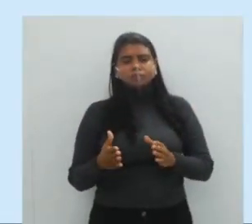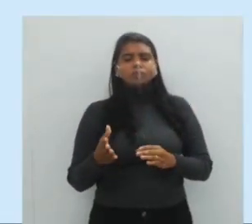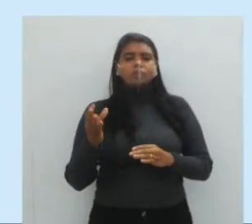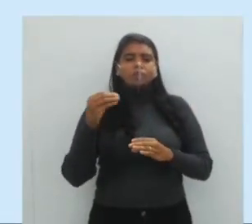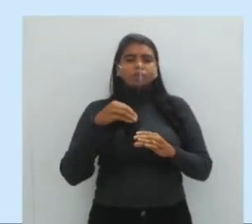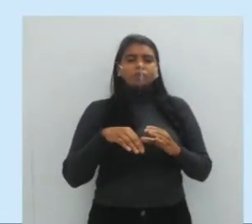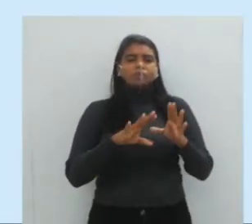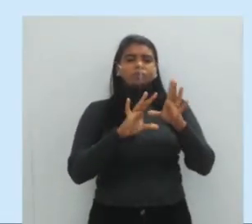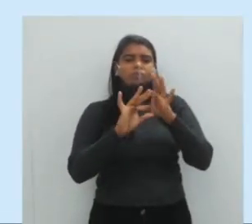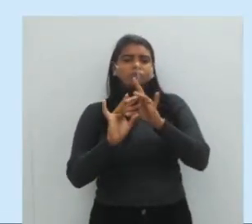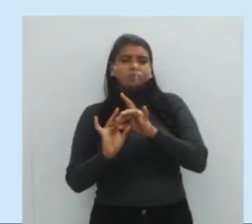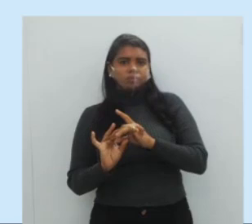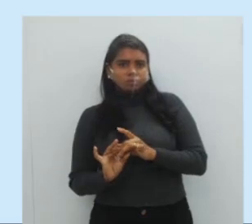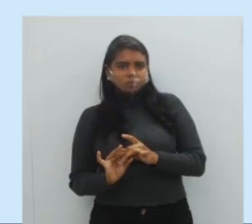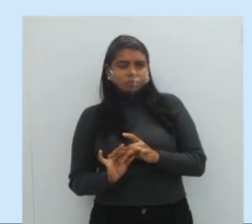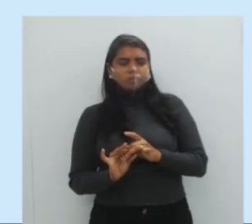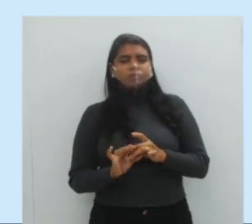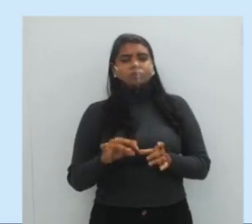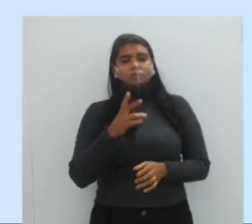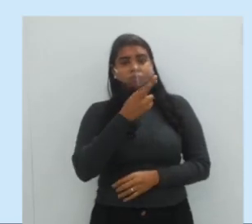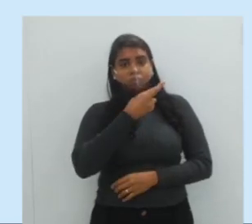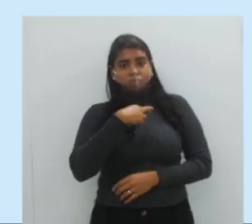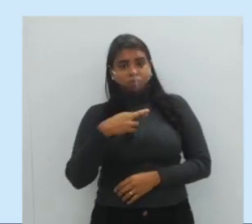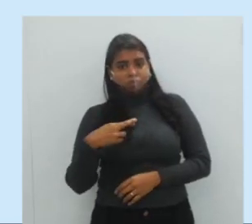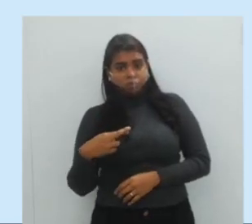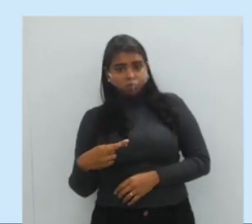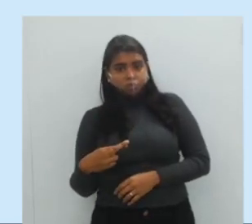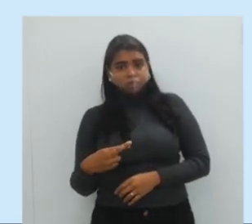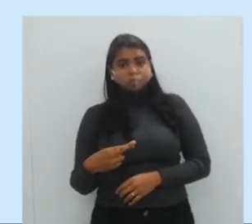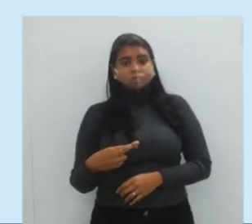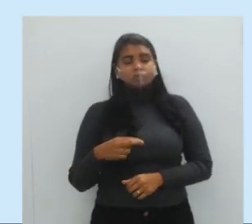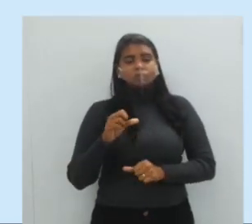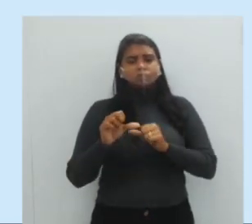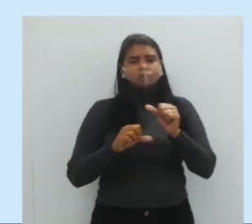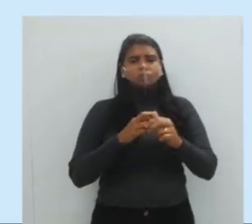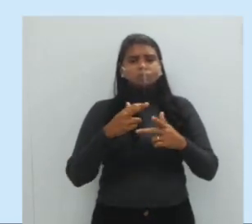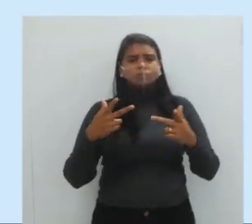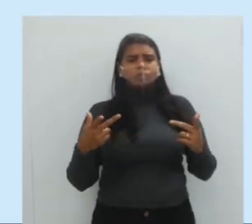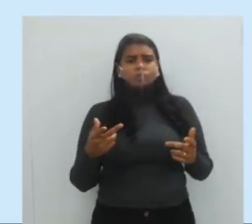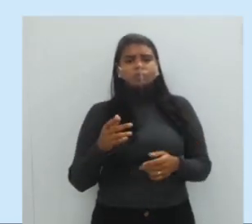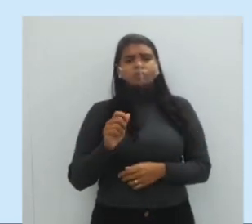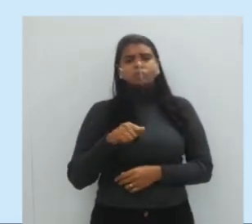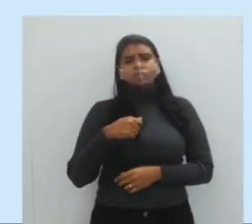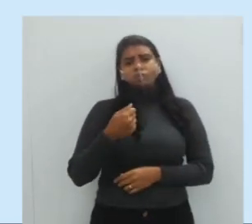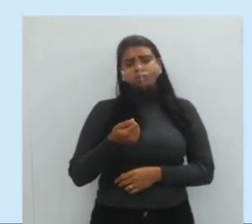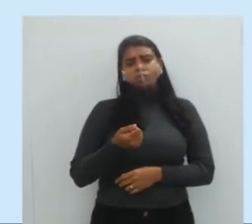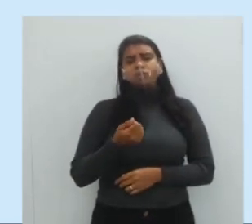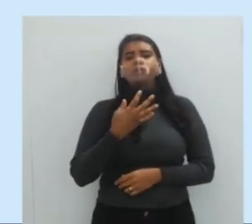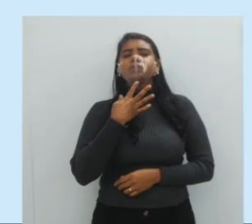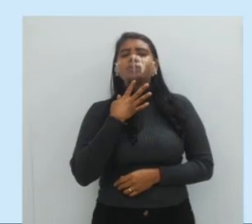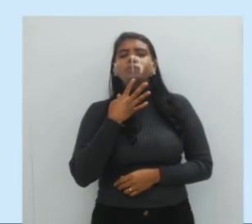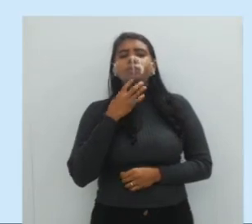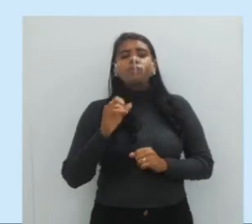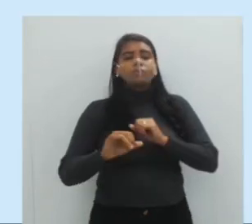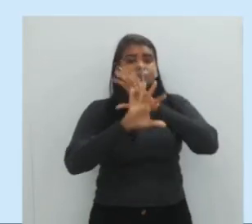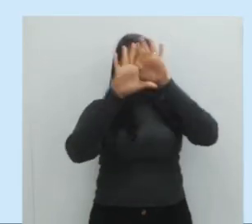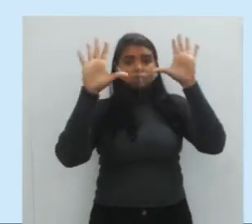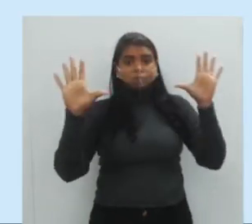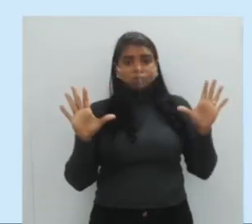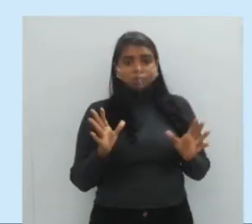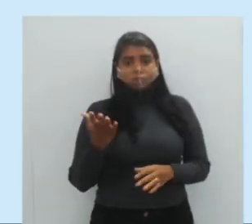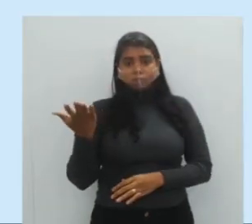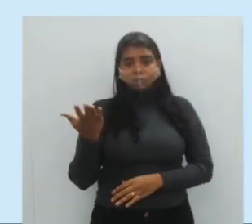dessa questão entre o símbolo, a religião, o transcendental, certo? Então é esse conhecimento que